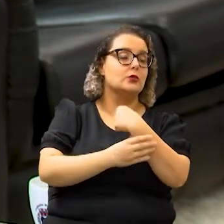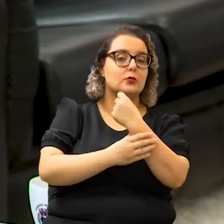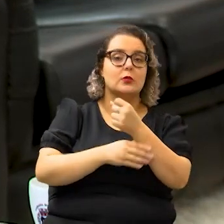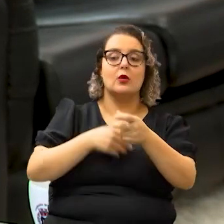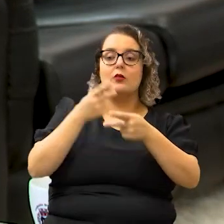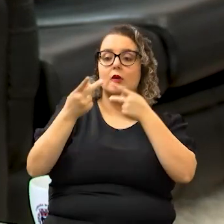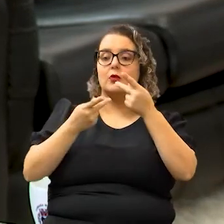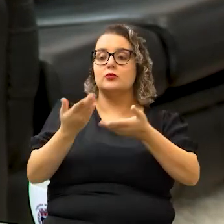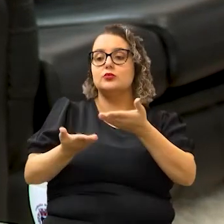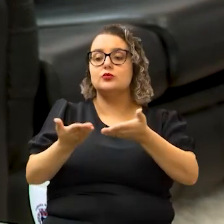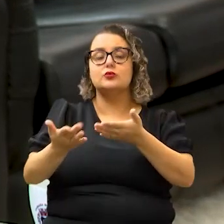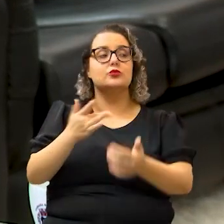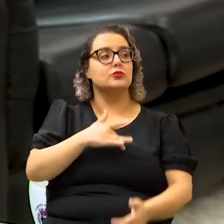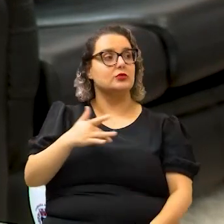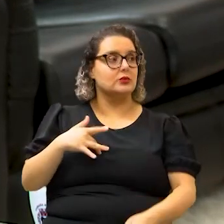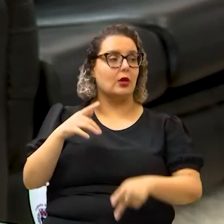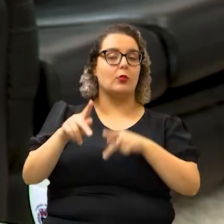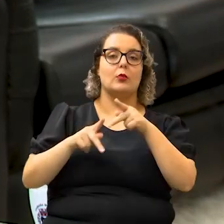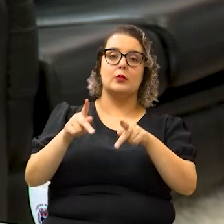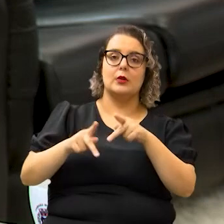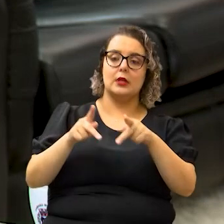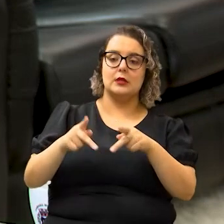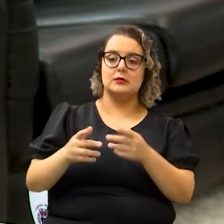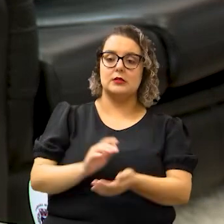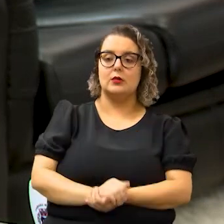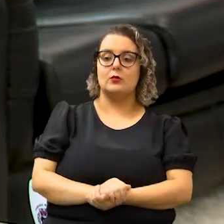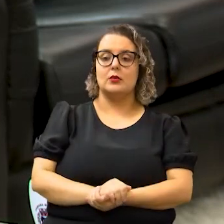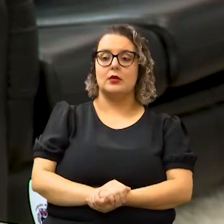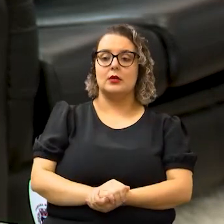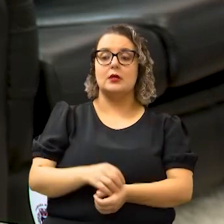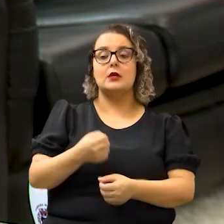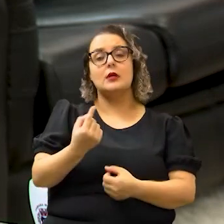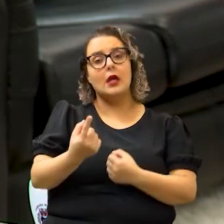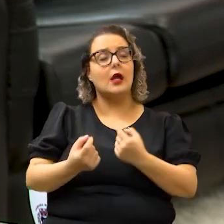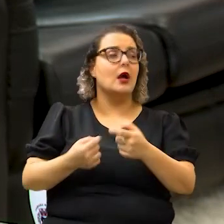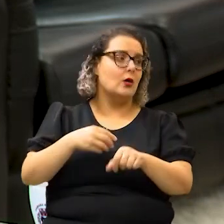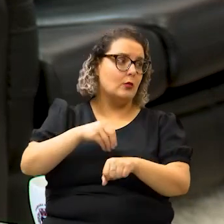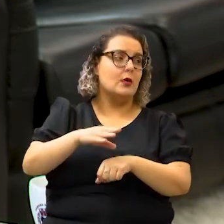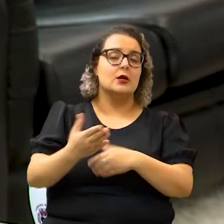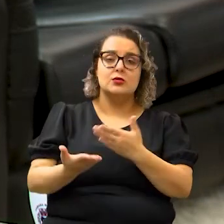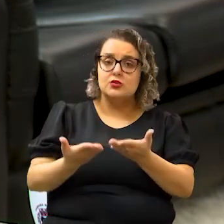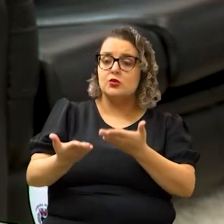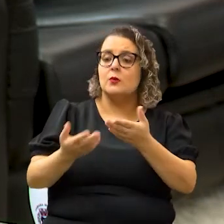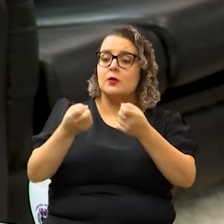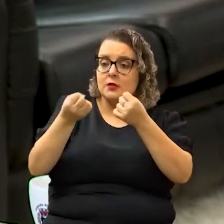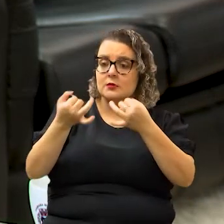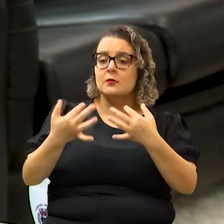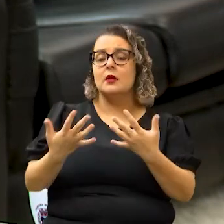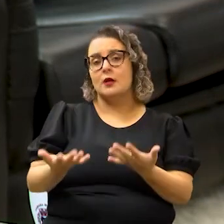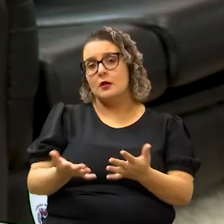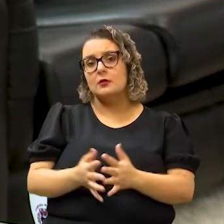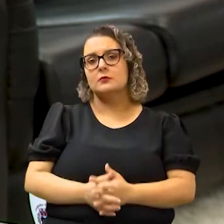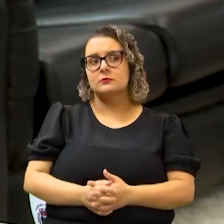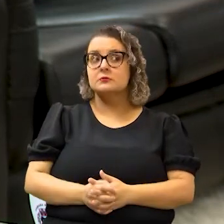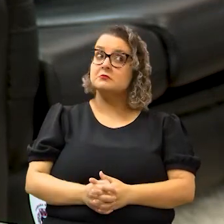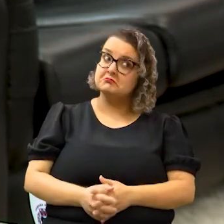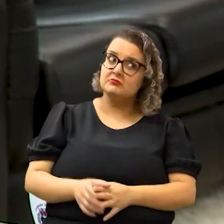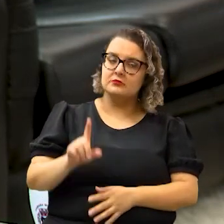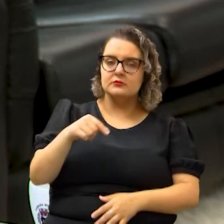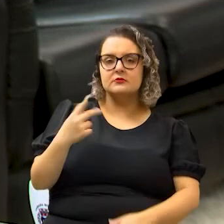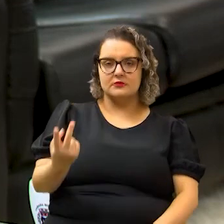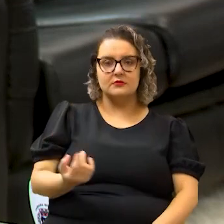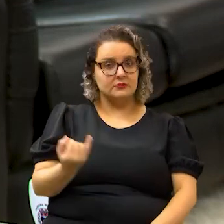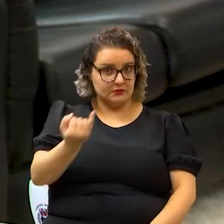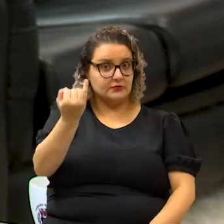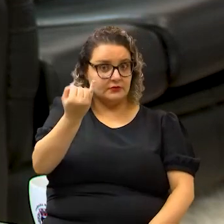papel do fisioterapeuta no cuidado da saúde da população. E deu algumas dicas de cuidados, de orientação, que